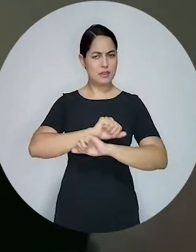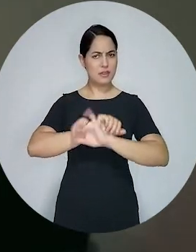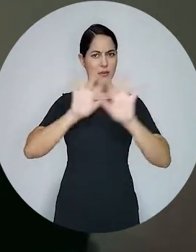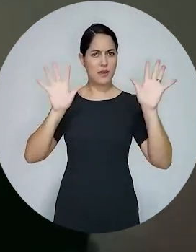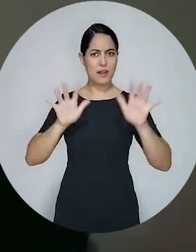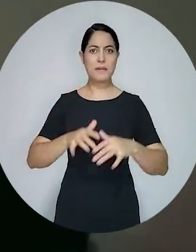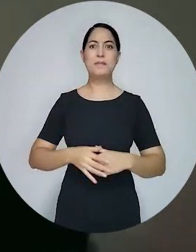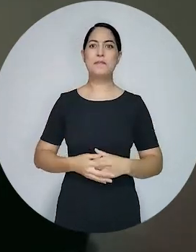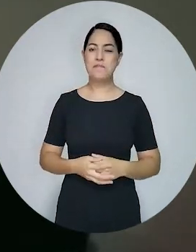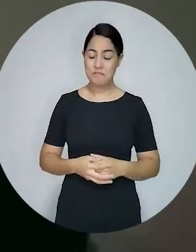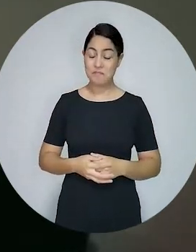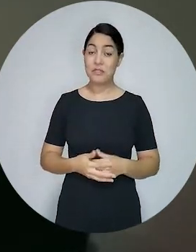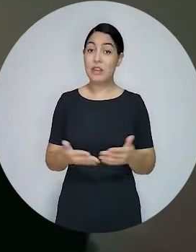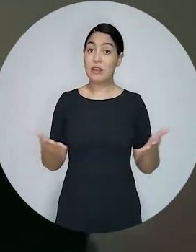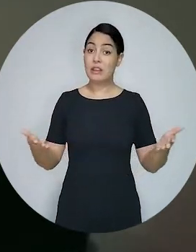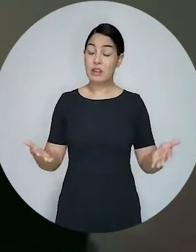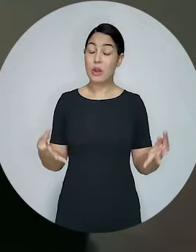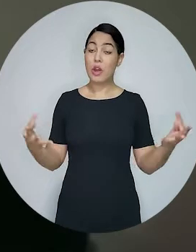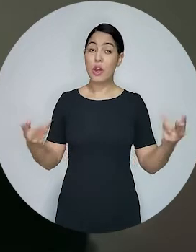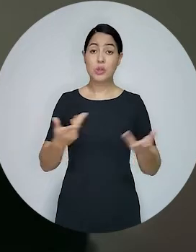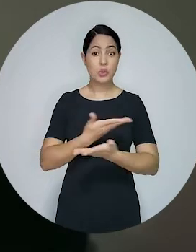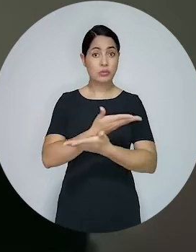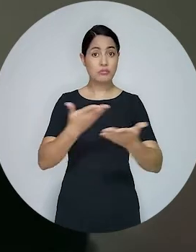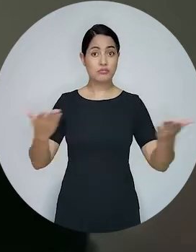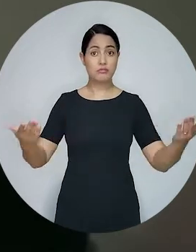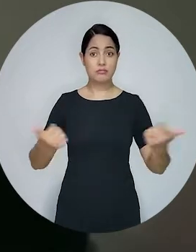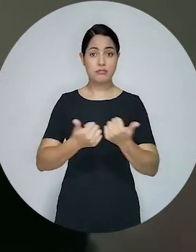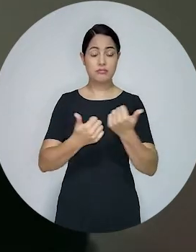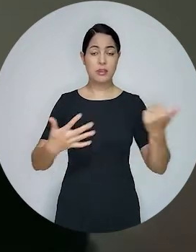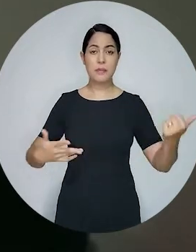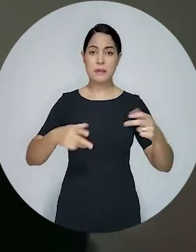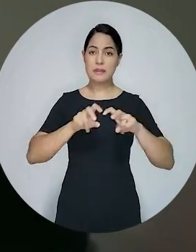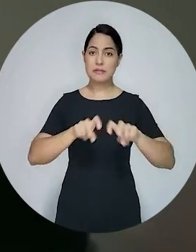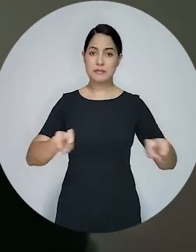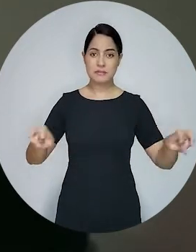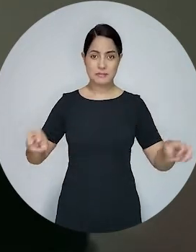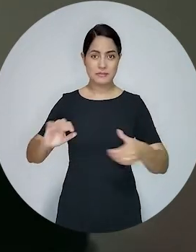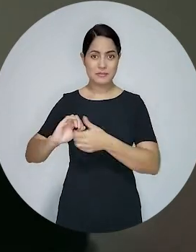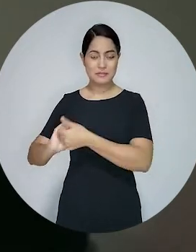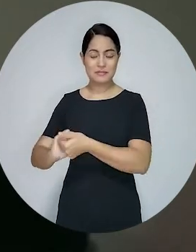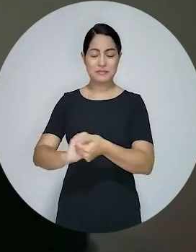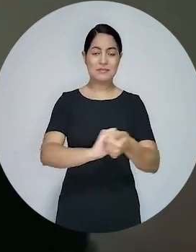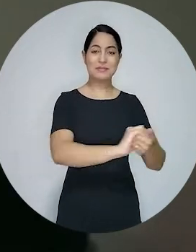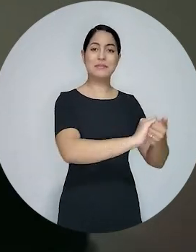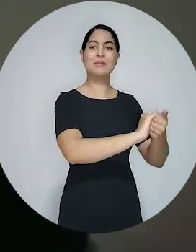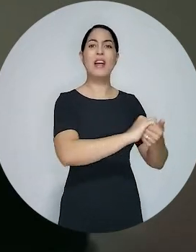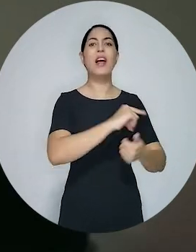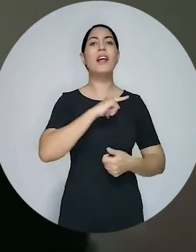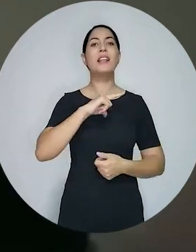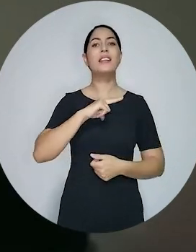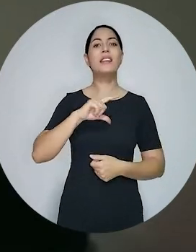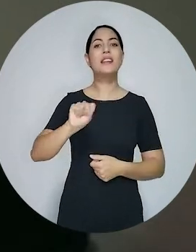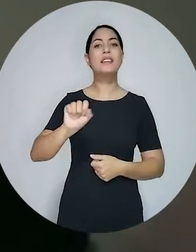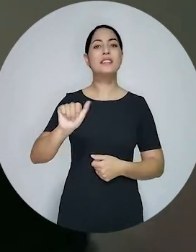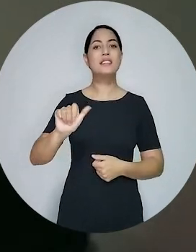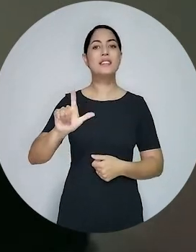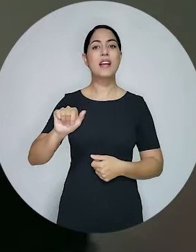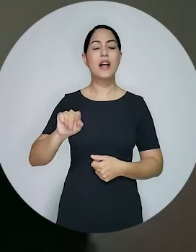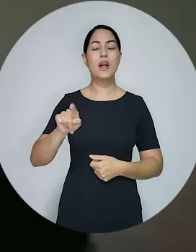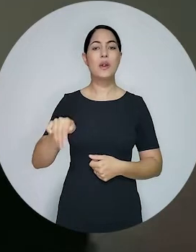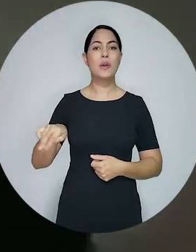saúdo a todos da mesa, já saudado inicialmente, Salomão e